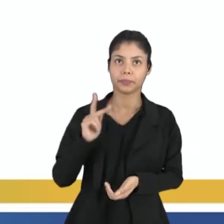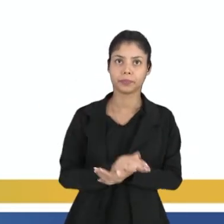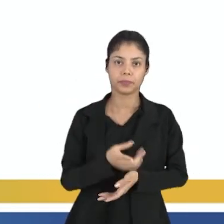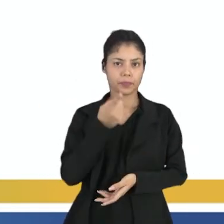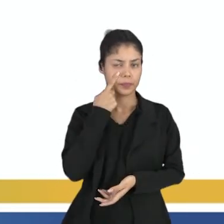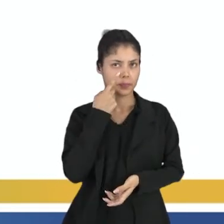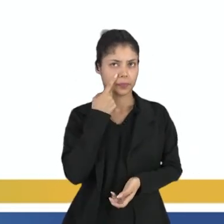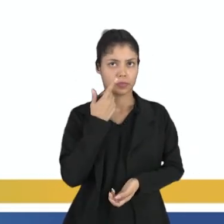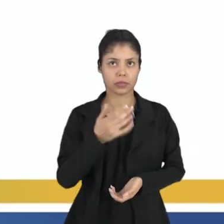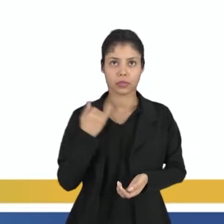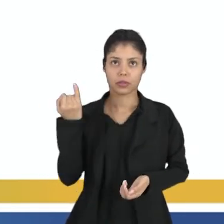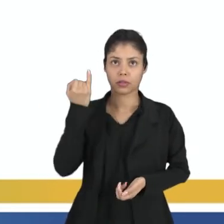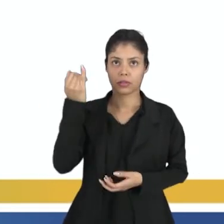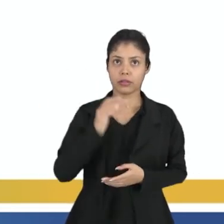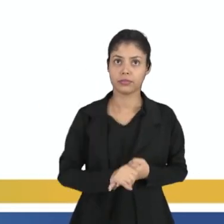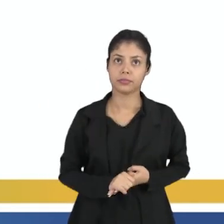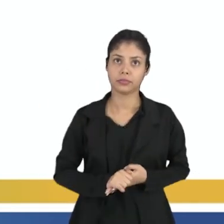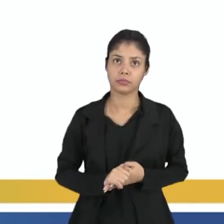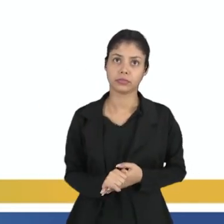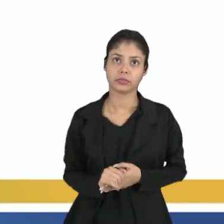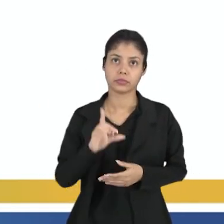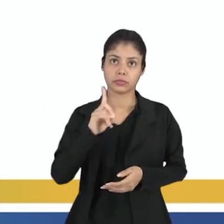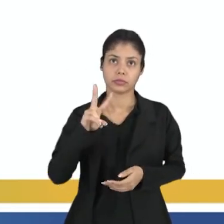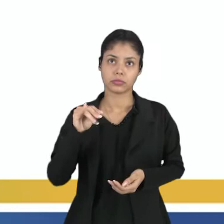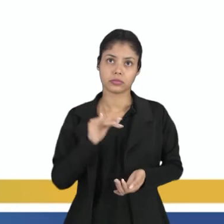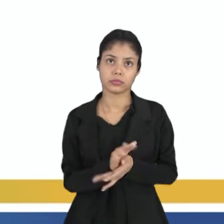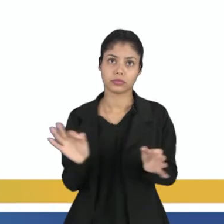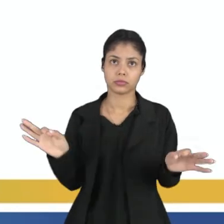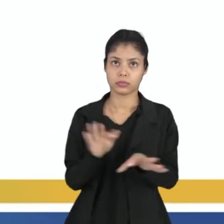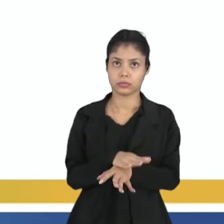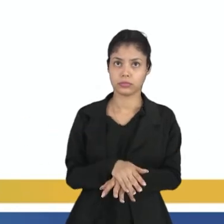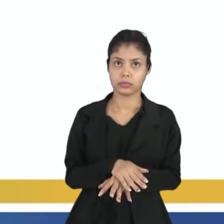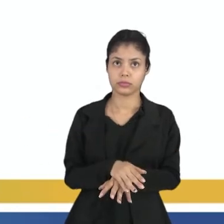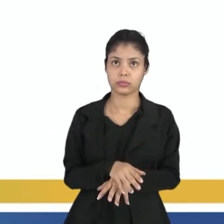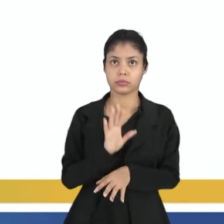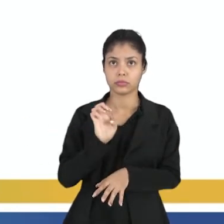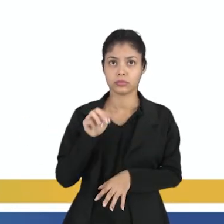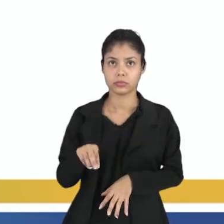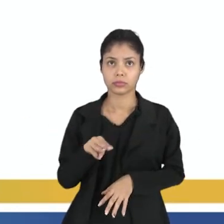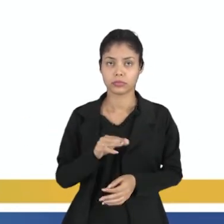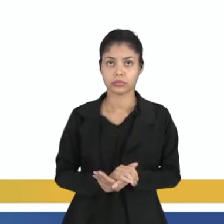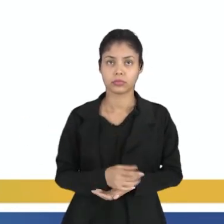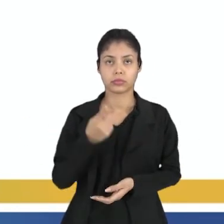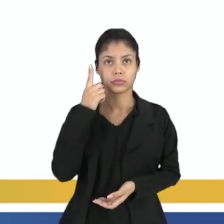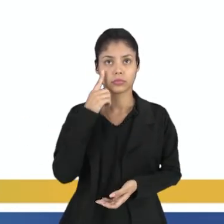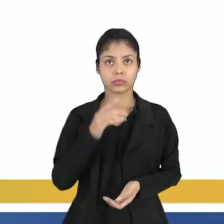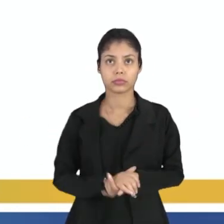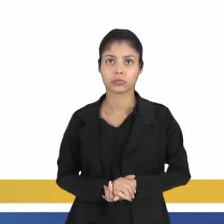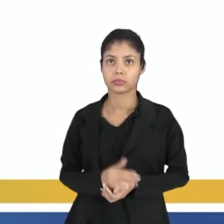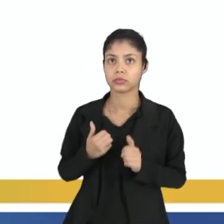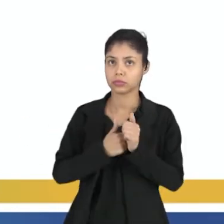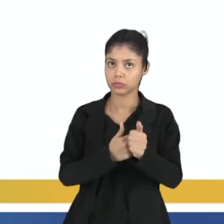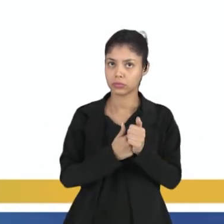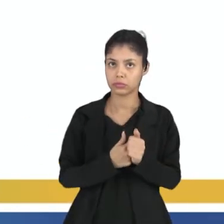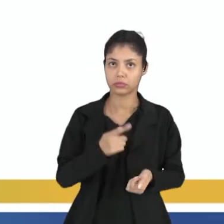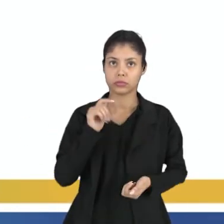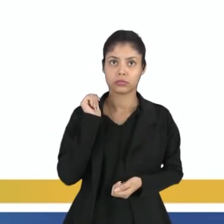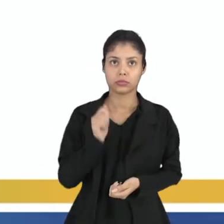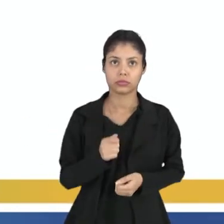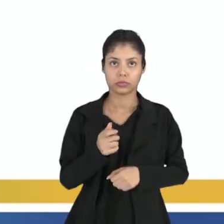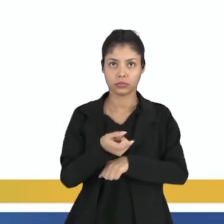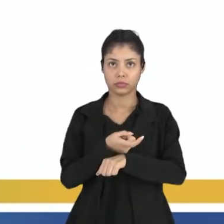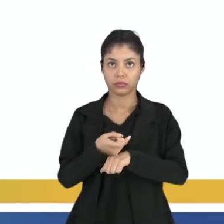Uma observação importante. Os advérbios terminados em mente, tendem a